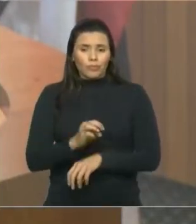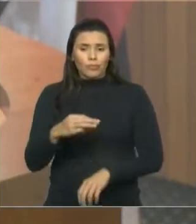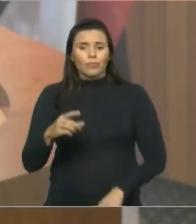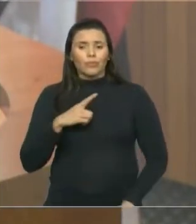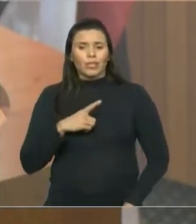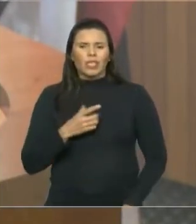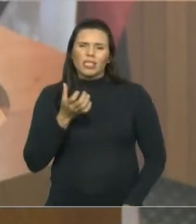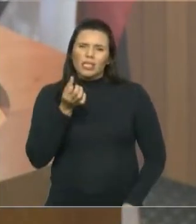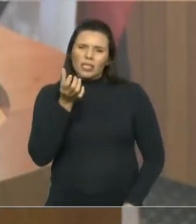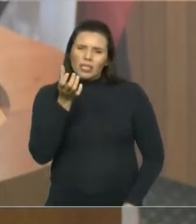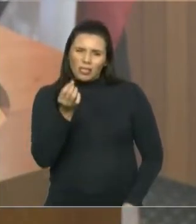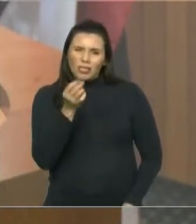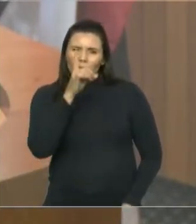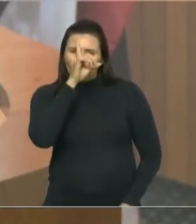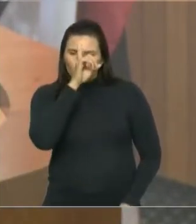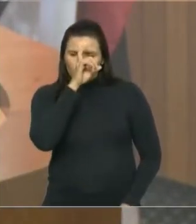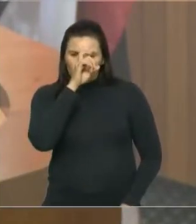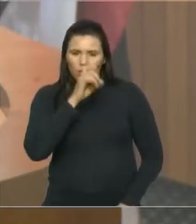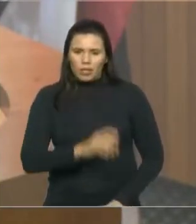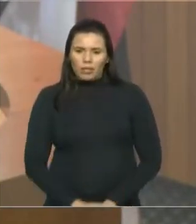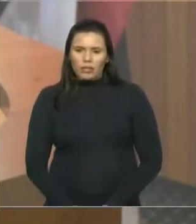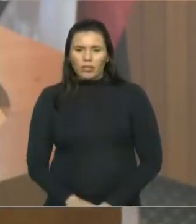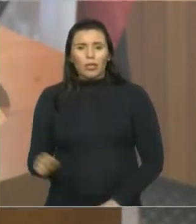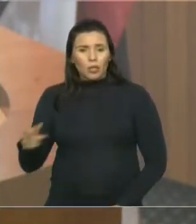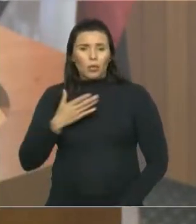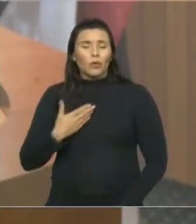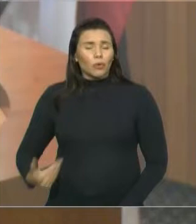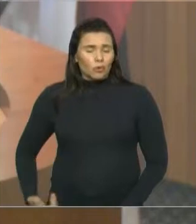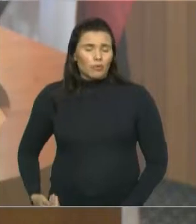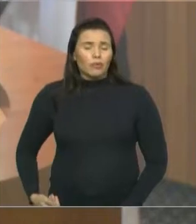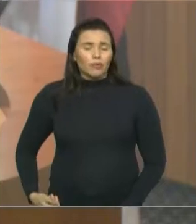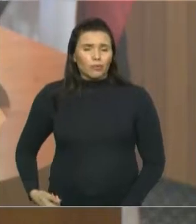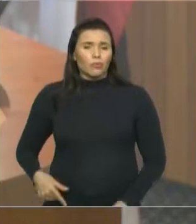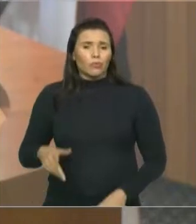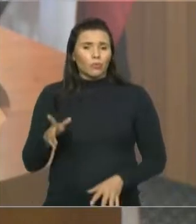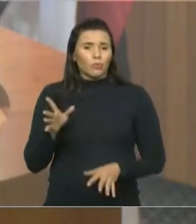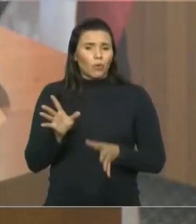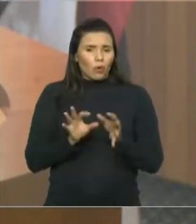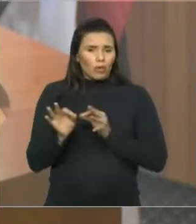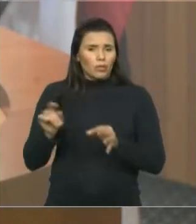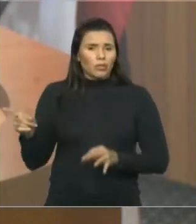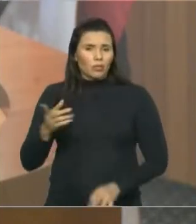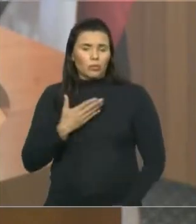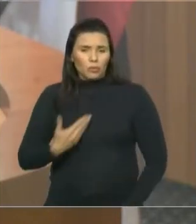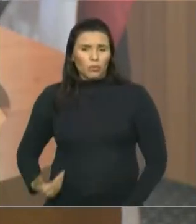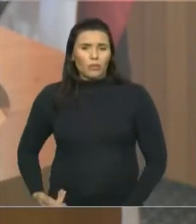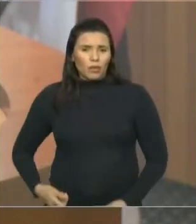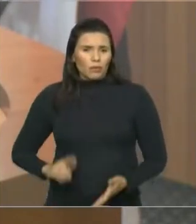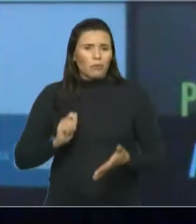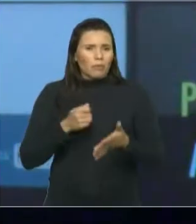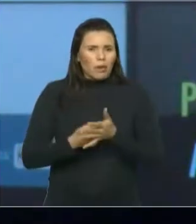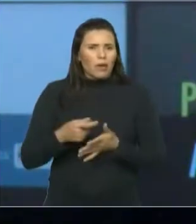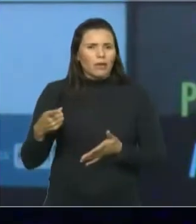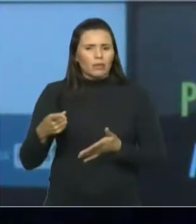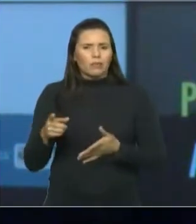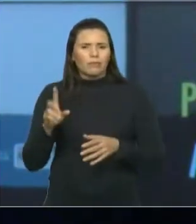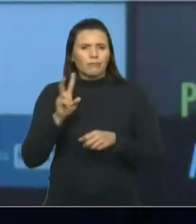saúde gerenciadas pelo Estado. Nenhuma unidade da federação tem tantas unidades de saúde para gerenciar quanto o Estado do